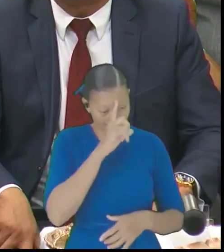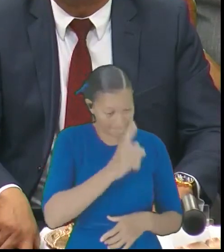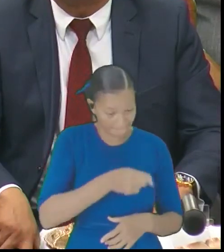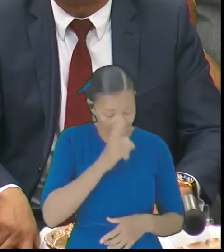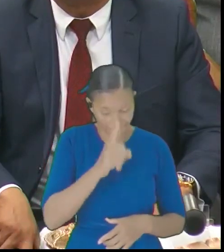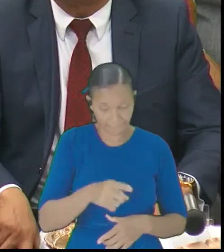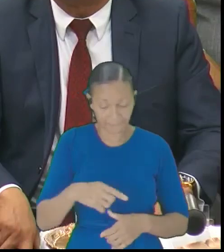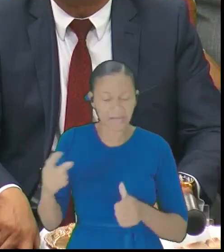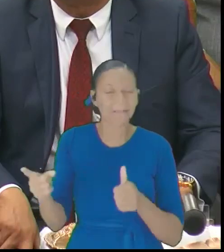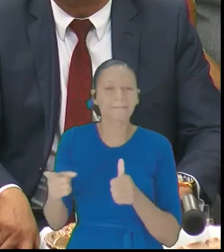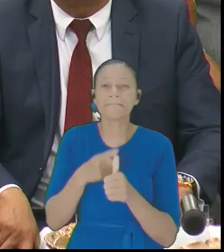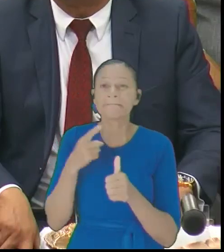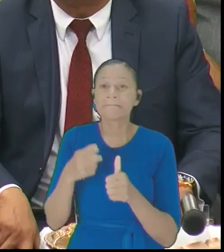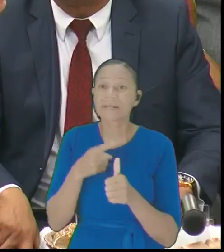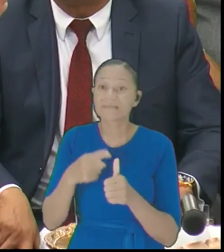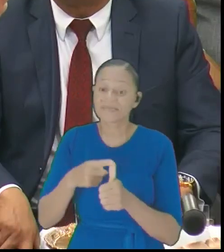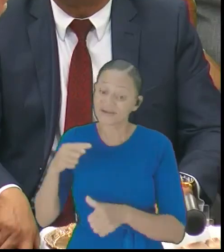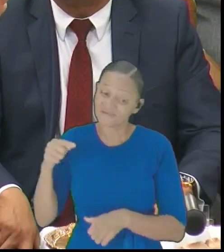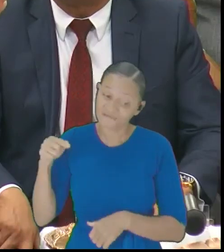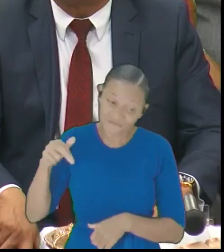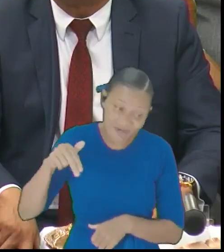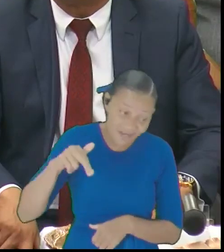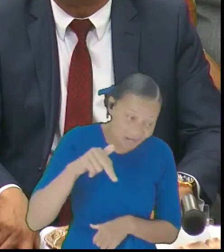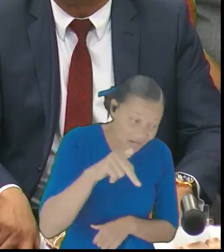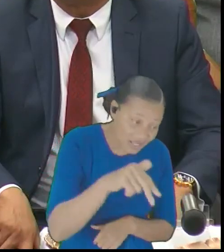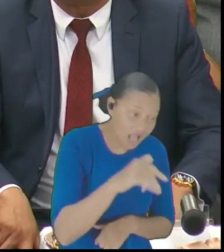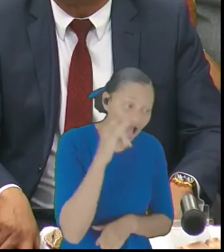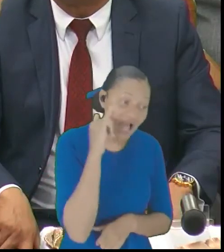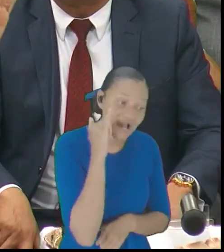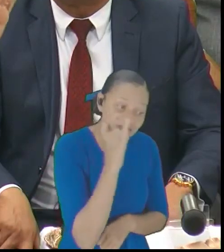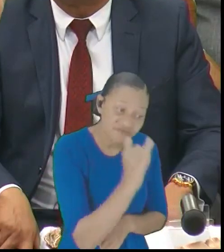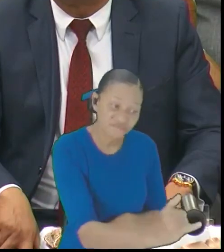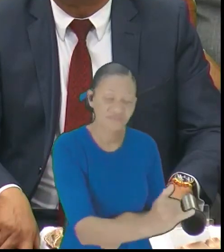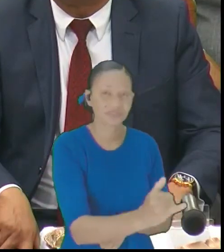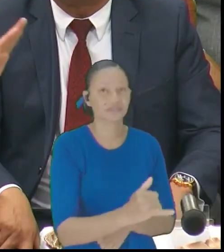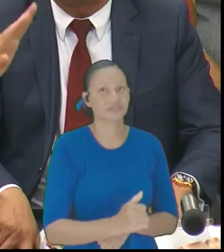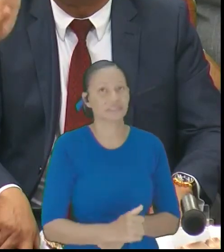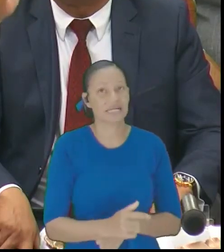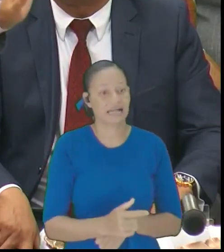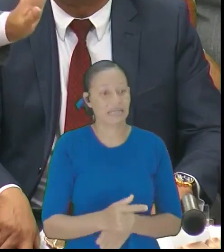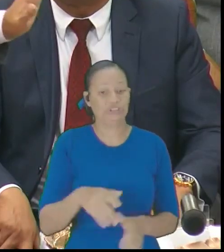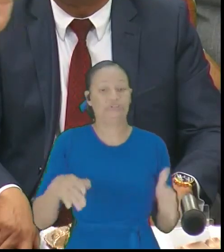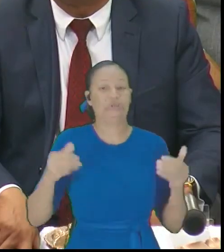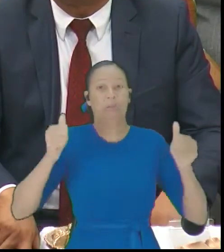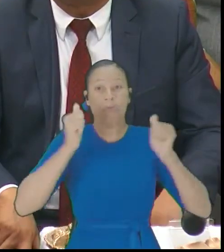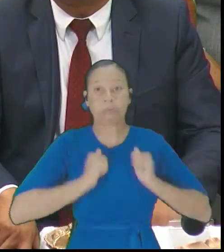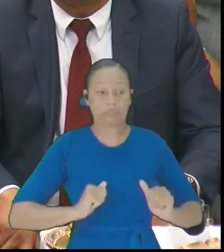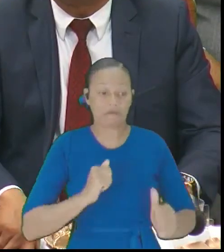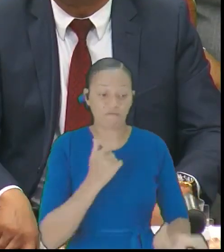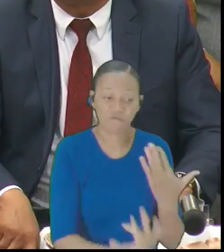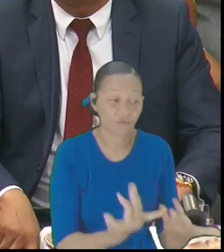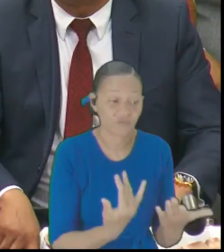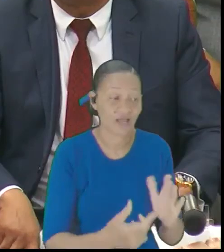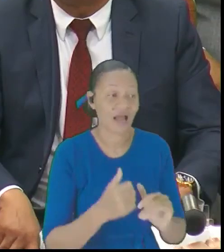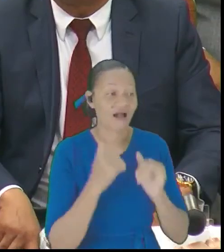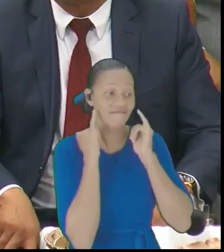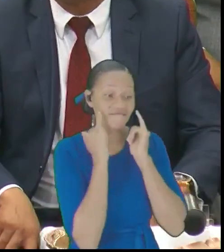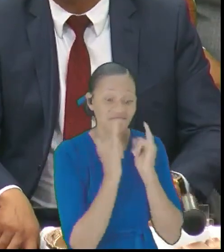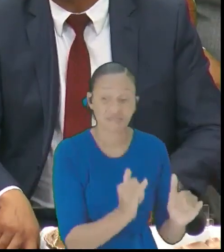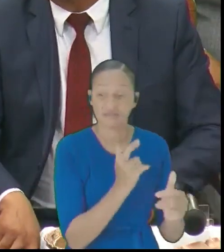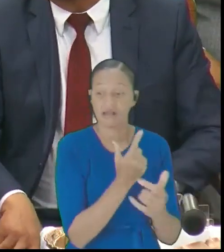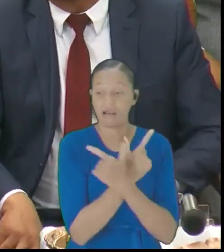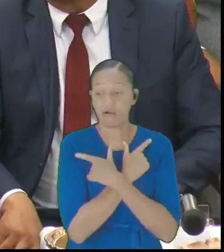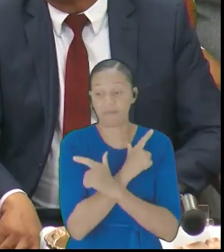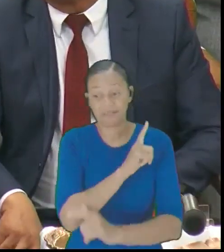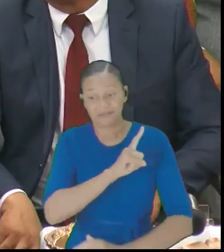seguinte, primeiro passa lá e avisa ele. Não vai pôr no fogo sem falar com ele, não.